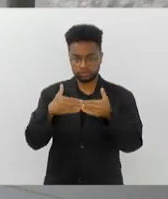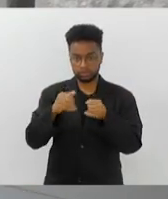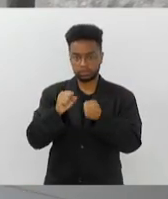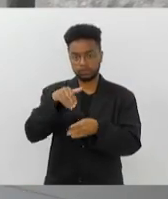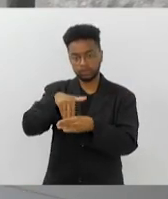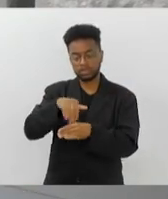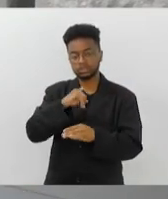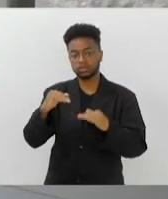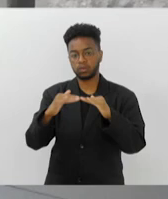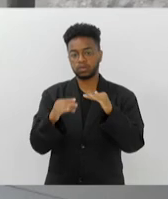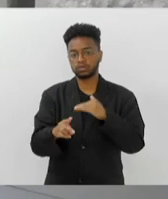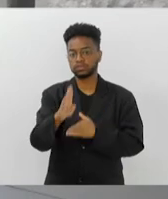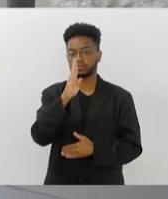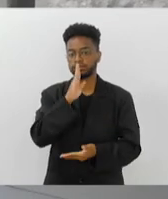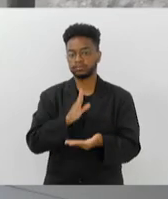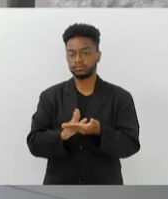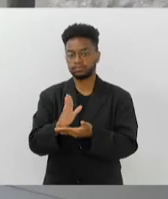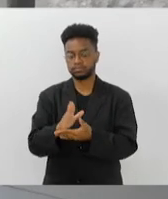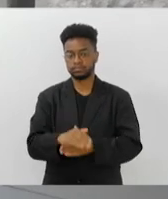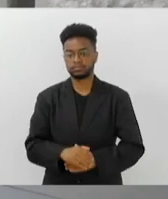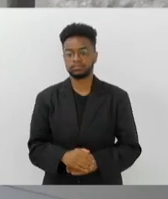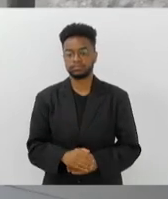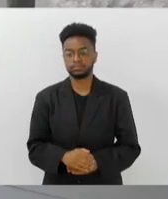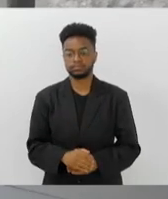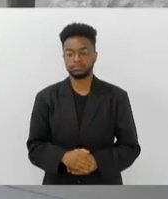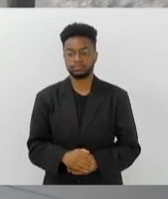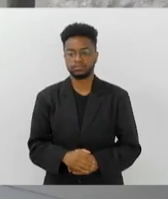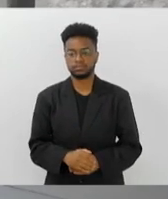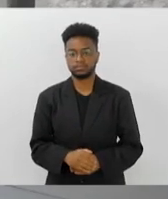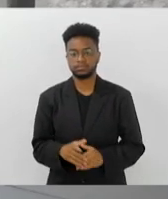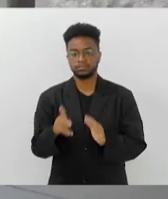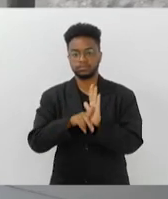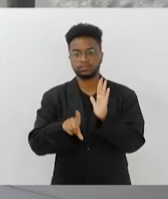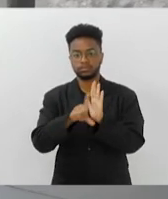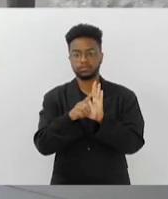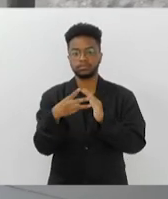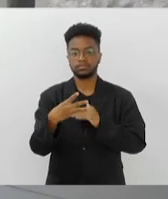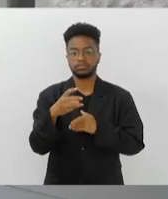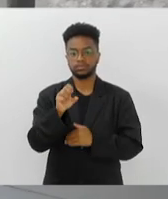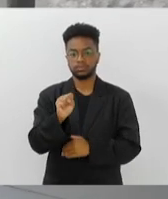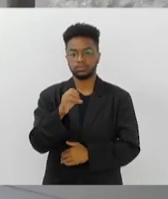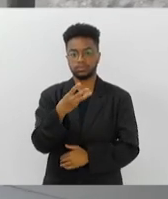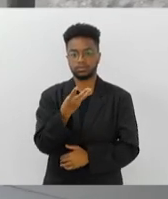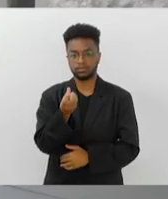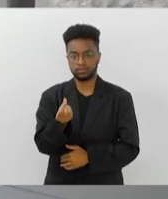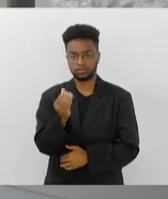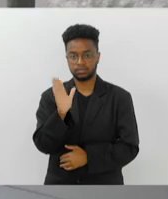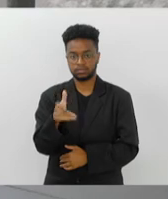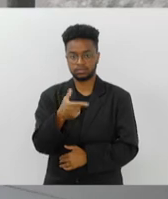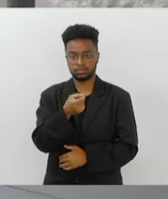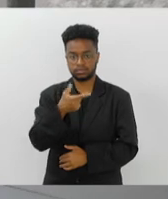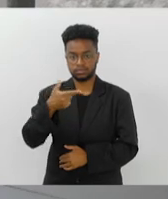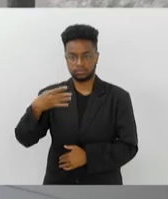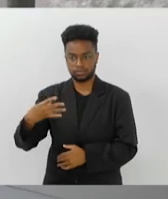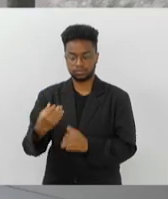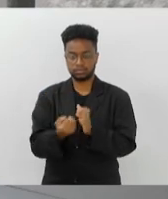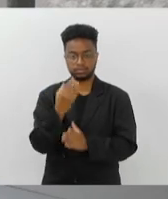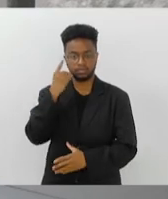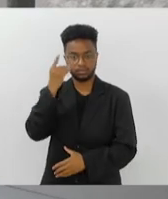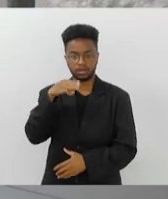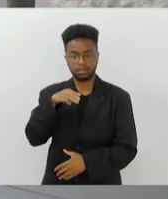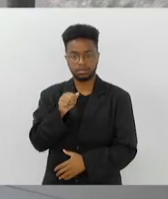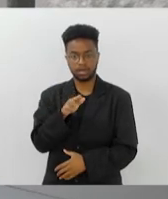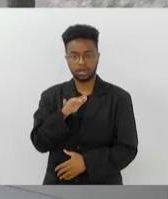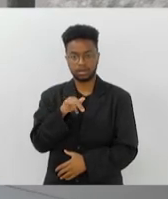em votação, senhores que aprovam, permaneçam como estão, aprovado. Projeto de lei 3836 de 24, da deputada Malina do